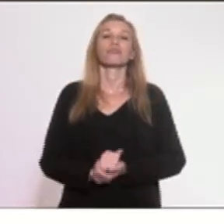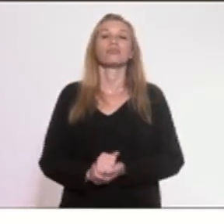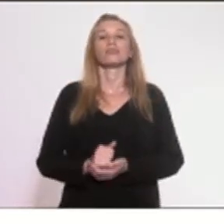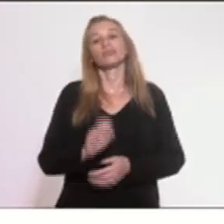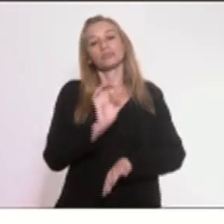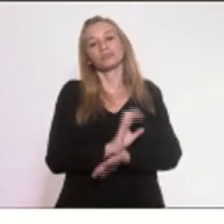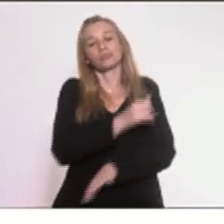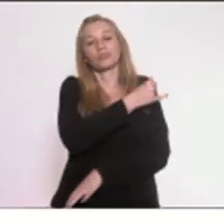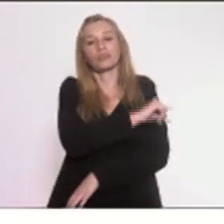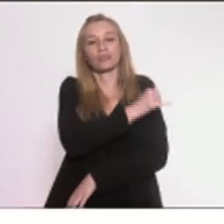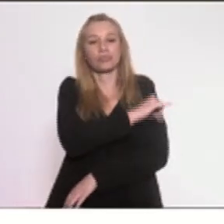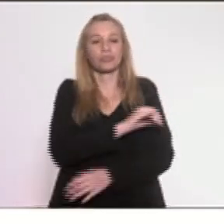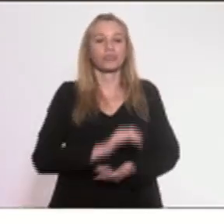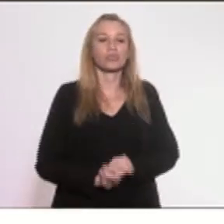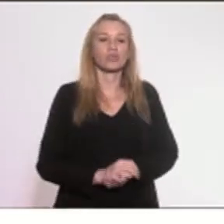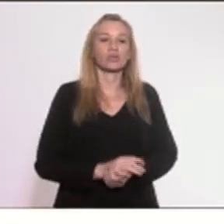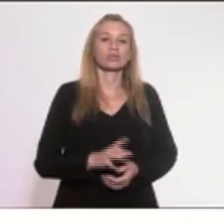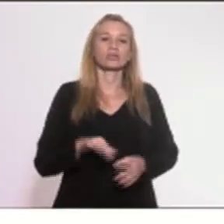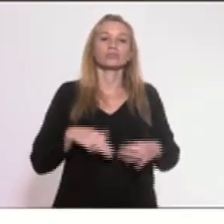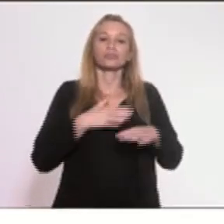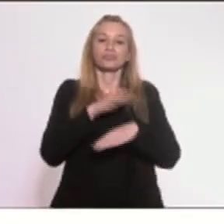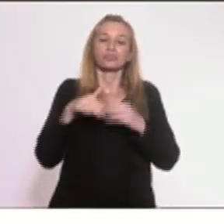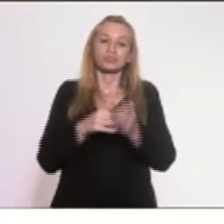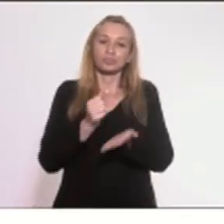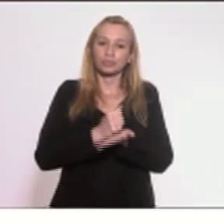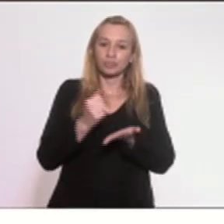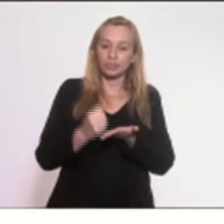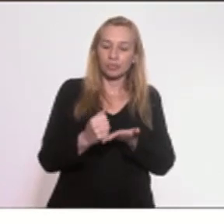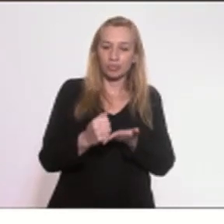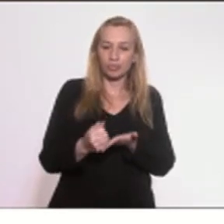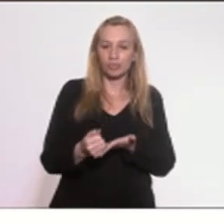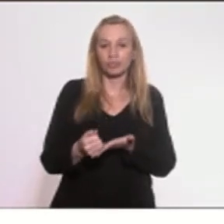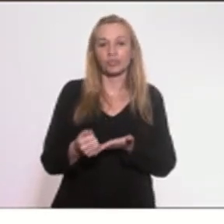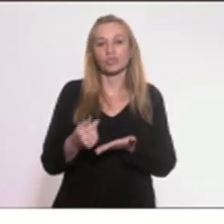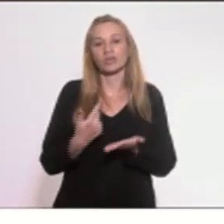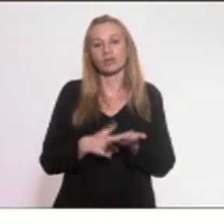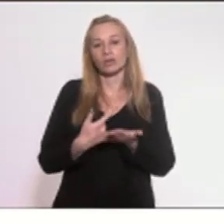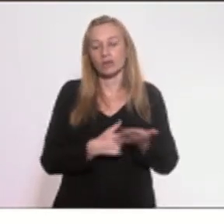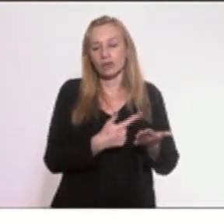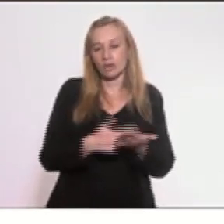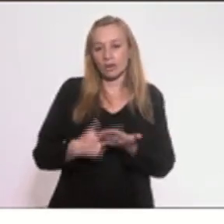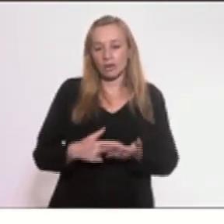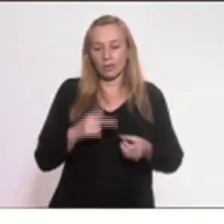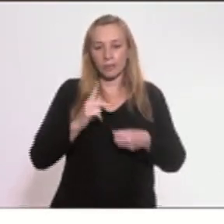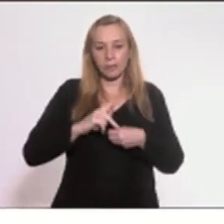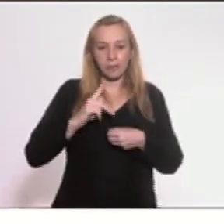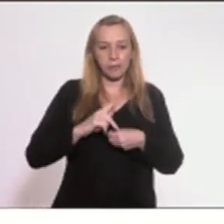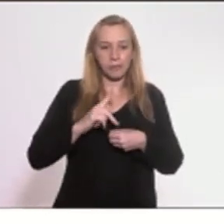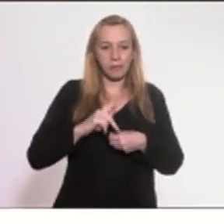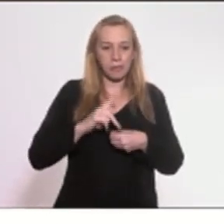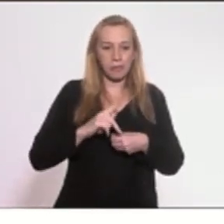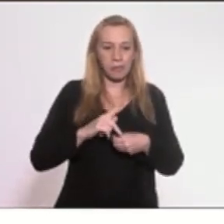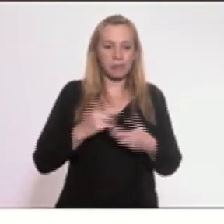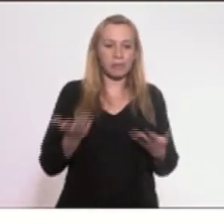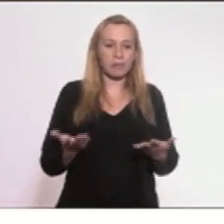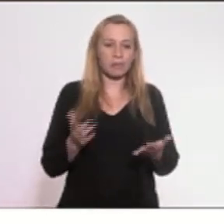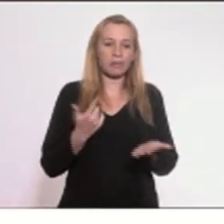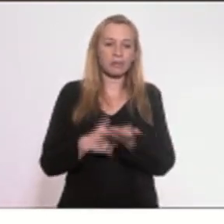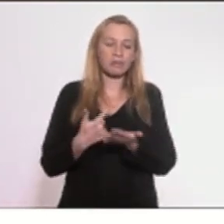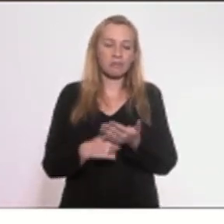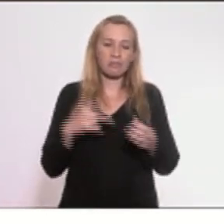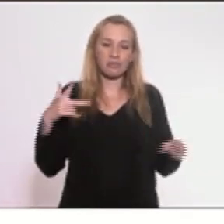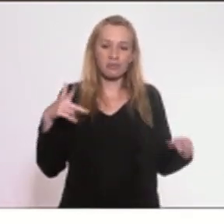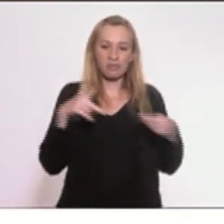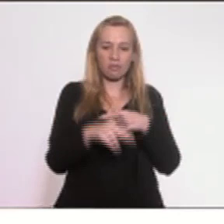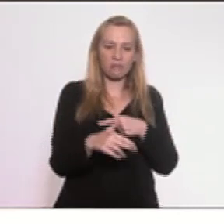fez, por exemplo, com a Petrobras, são tratos profundamente prejudiciais ao Estado do Rio